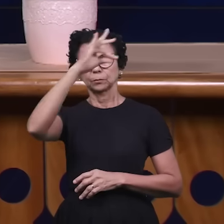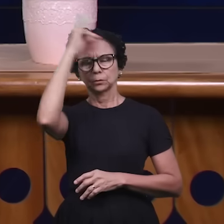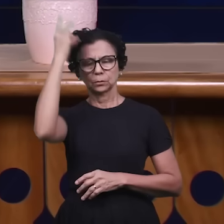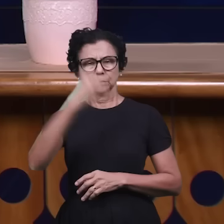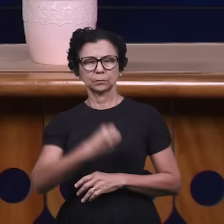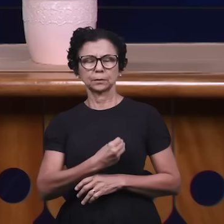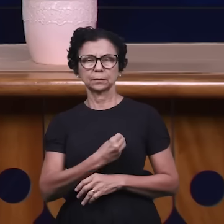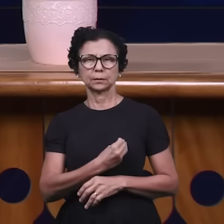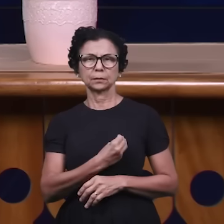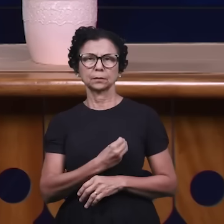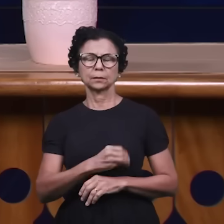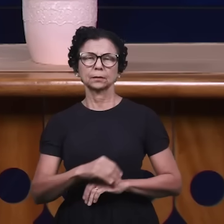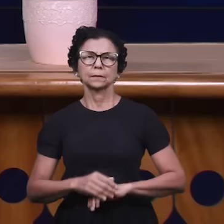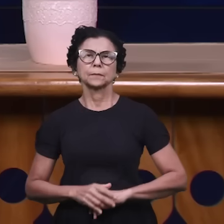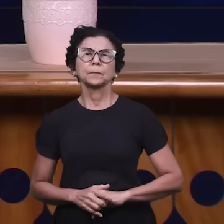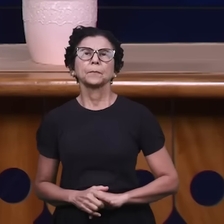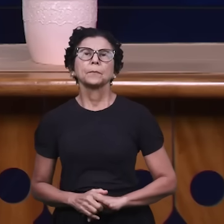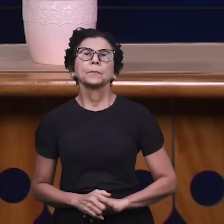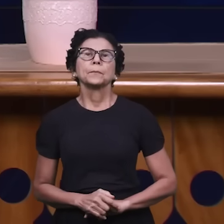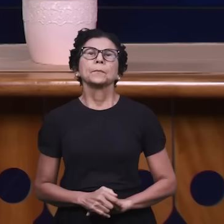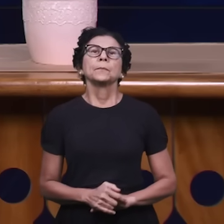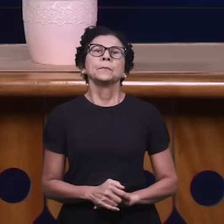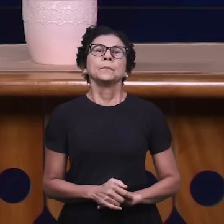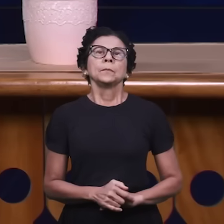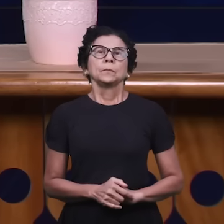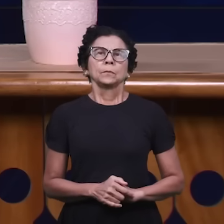do Espírito Santo de Deus.